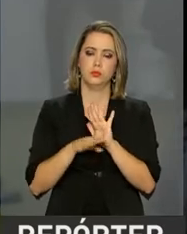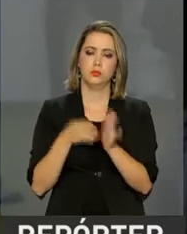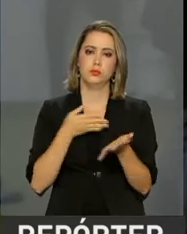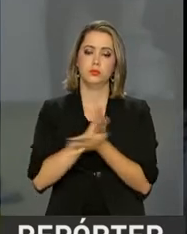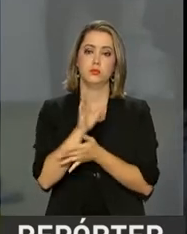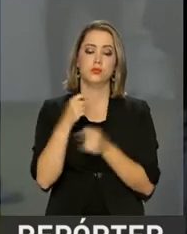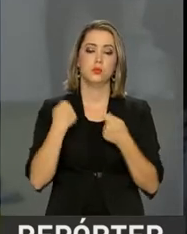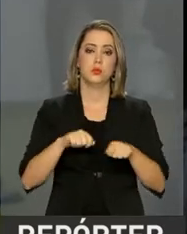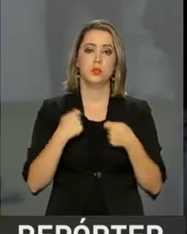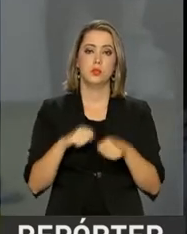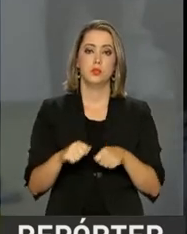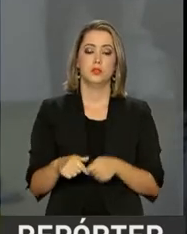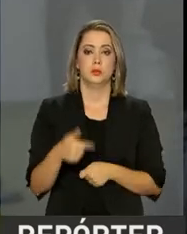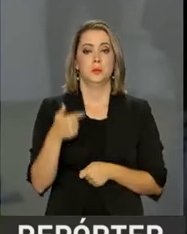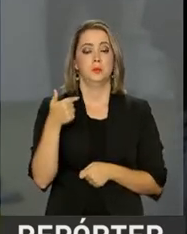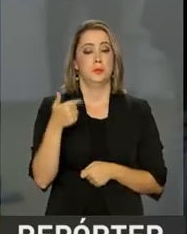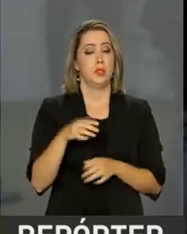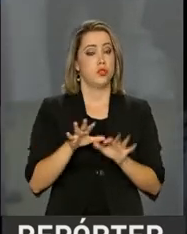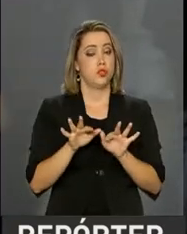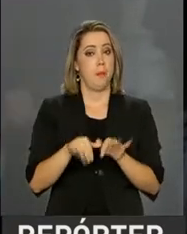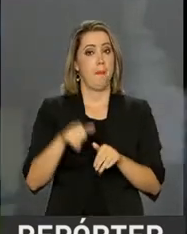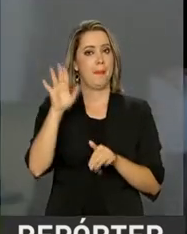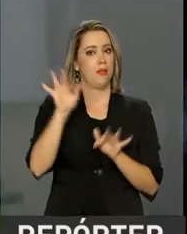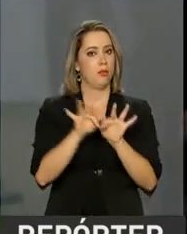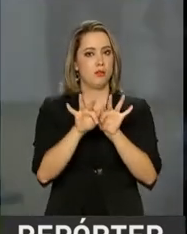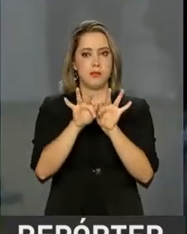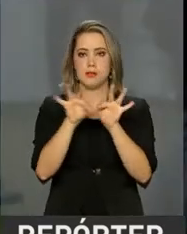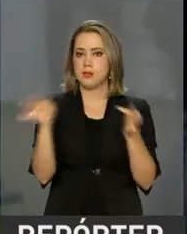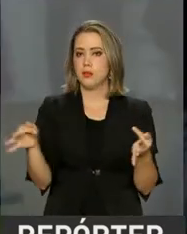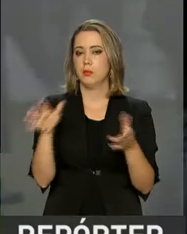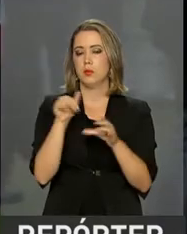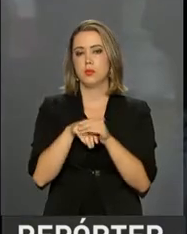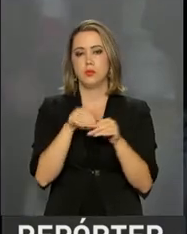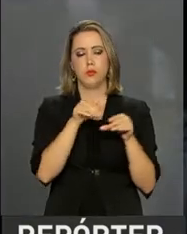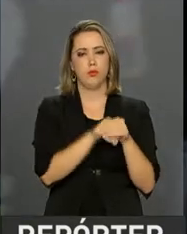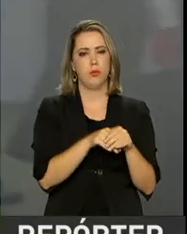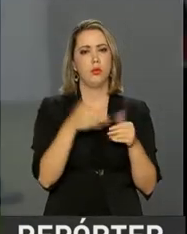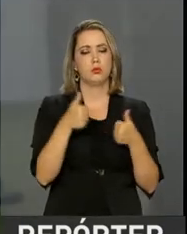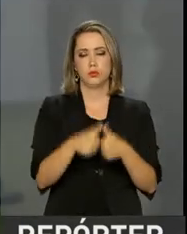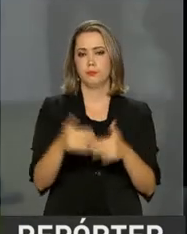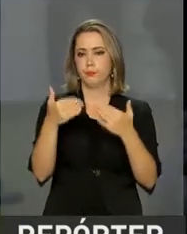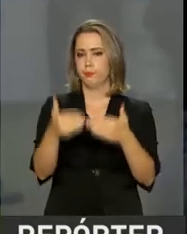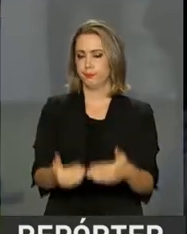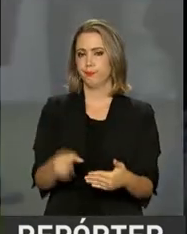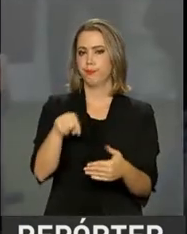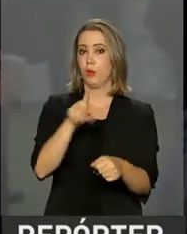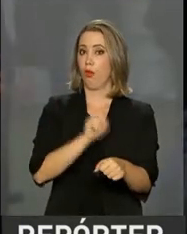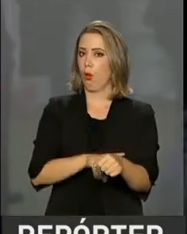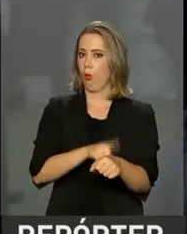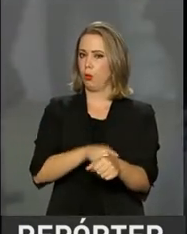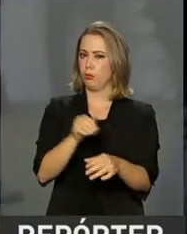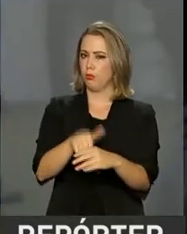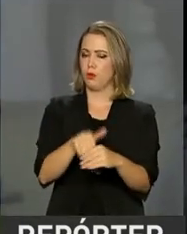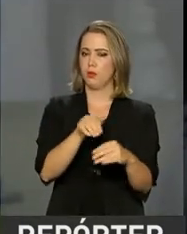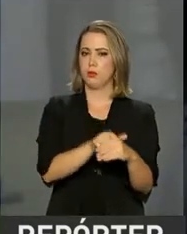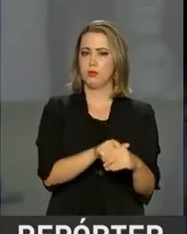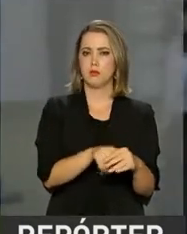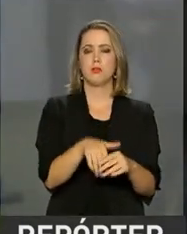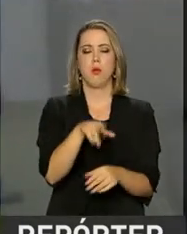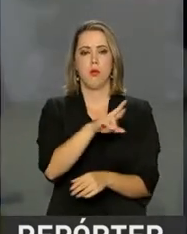aprovado precisa de maioria simples dos votos dos deputados que estiverem no plenário na hora da votação